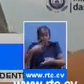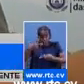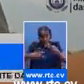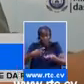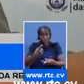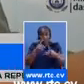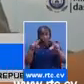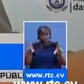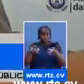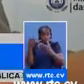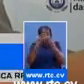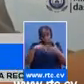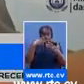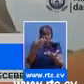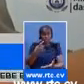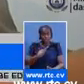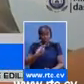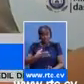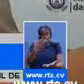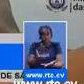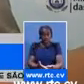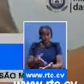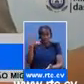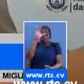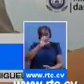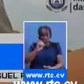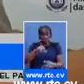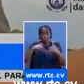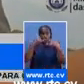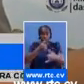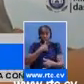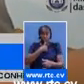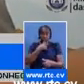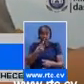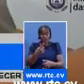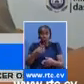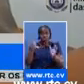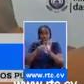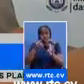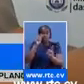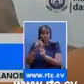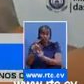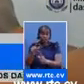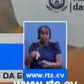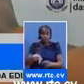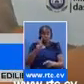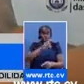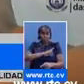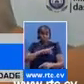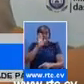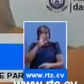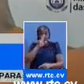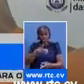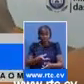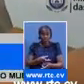Conselho de Ministros, que depois decidirá. E em relação a cada empresa, haverá um decreto-lei específico em relação ao processo de privatização. Se decidirmos